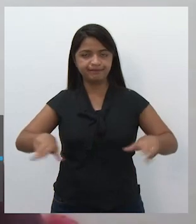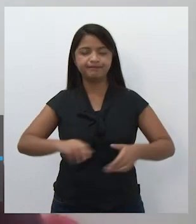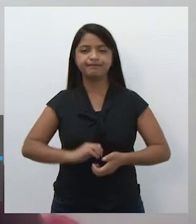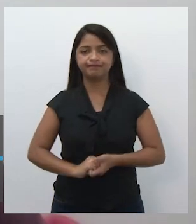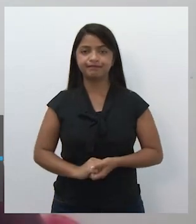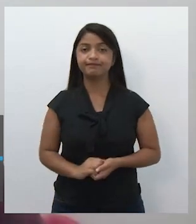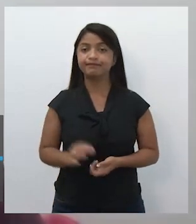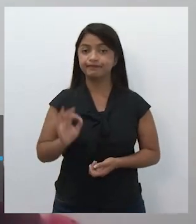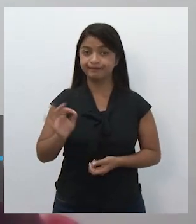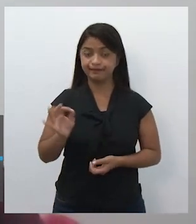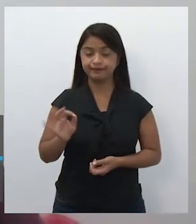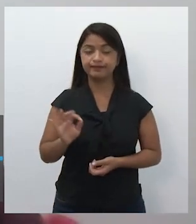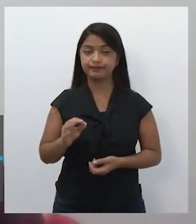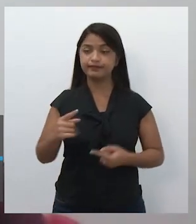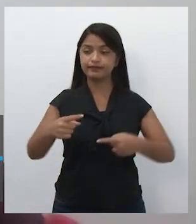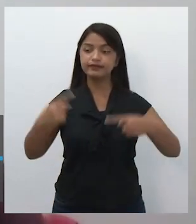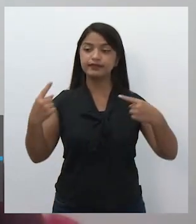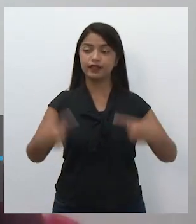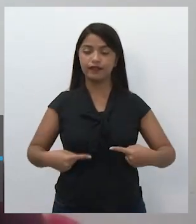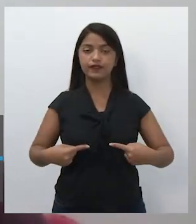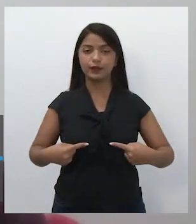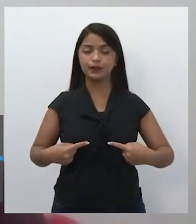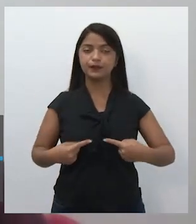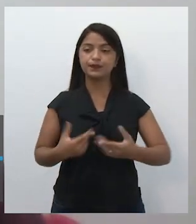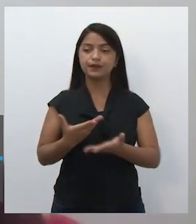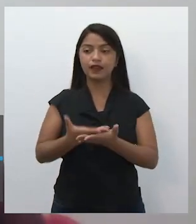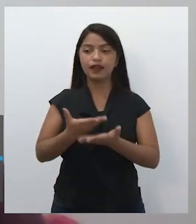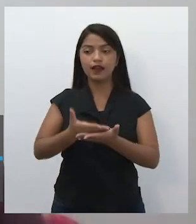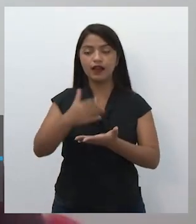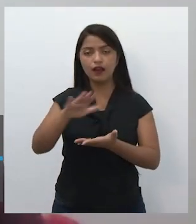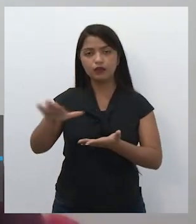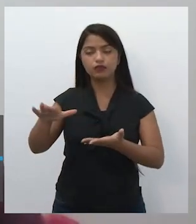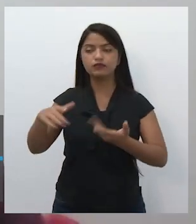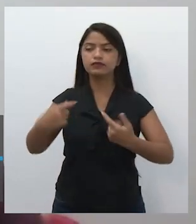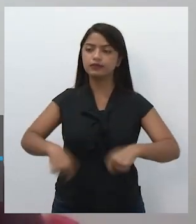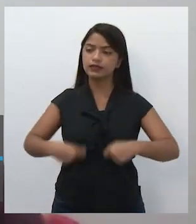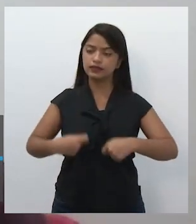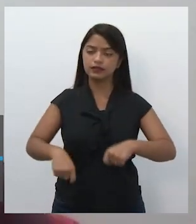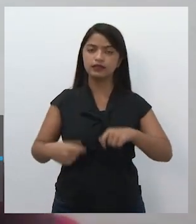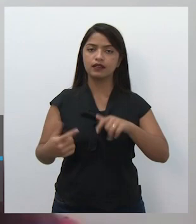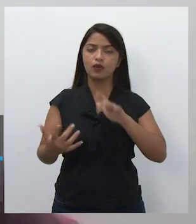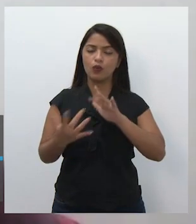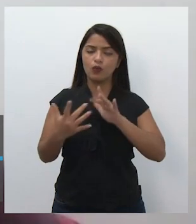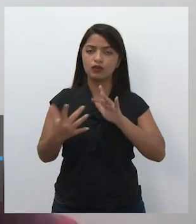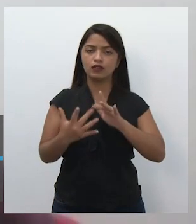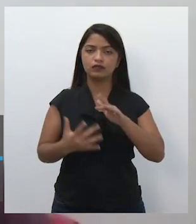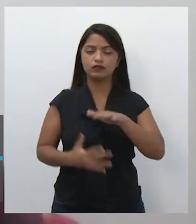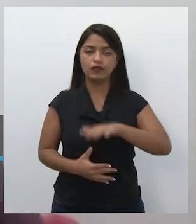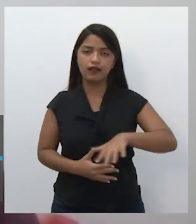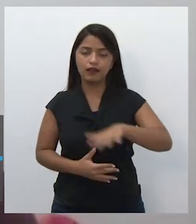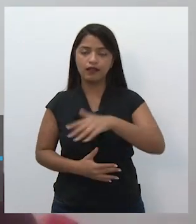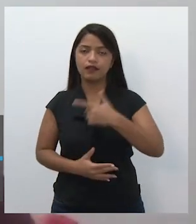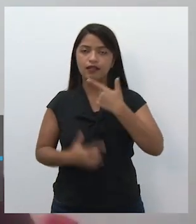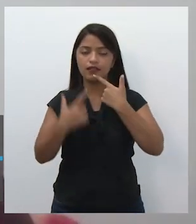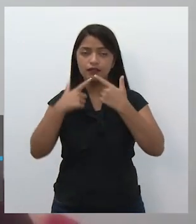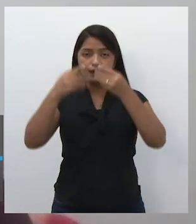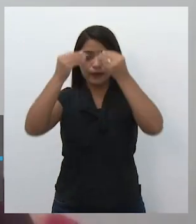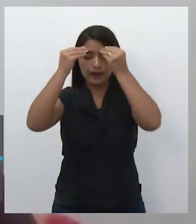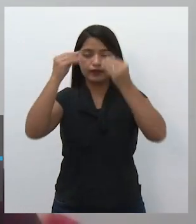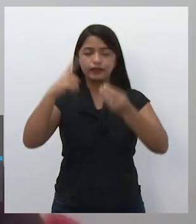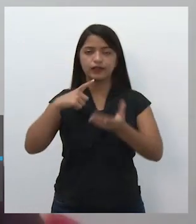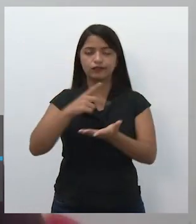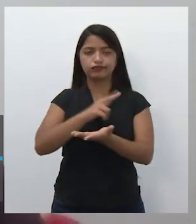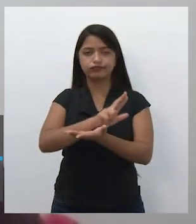é esse grande desafio, né? O aluno precisa ter esse contato com a área de linguagens, em todas as suas dimensões,